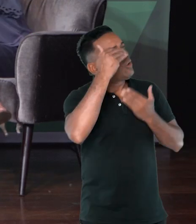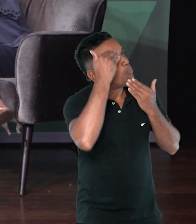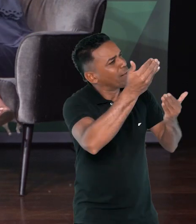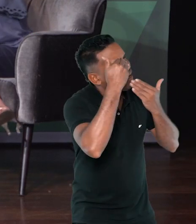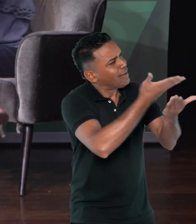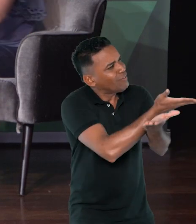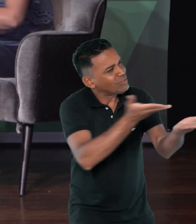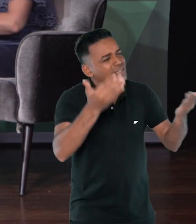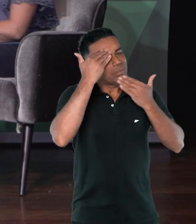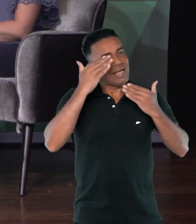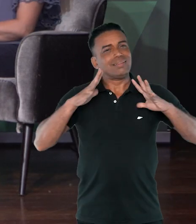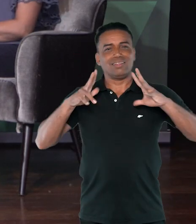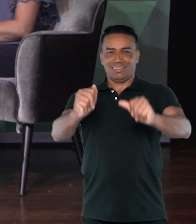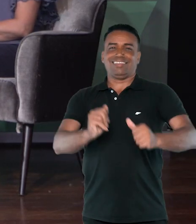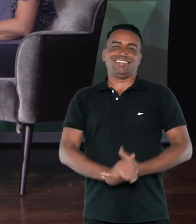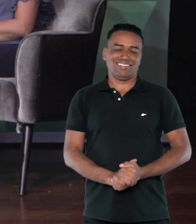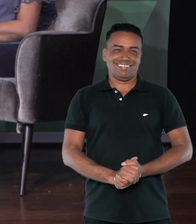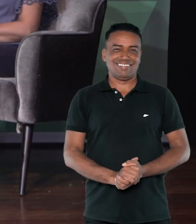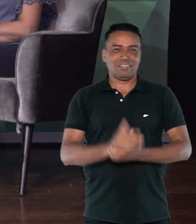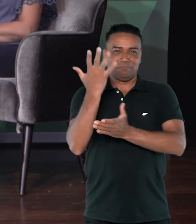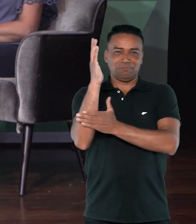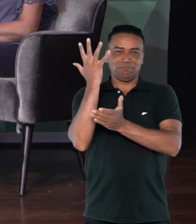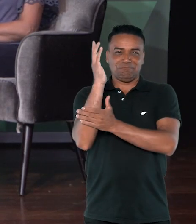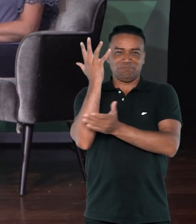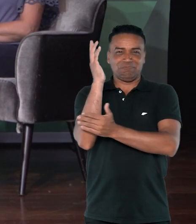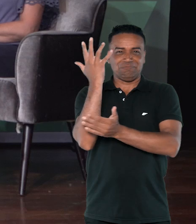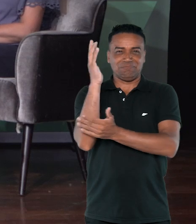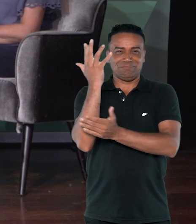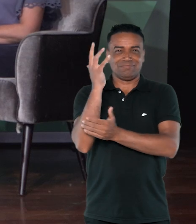Obrigada, Renata. Eu que agradeço. Muito obrigada, gente.